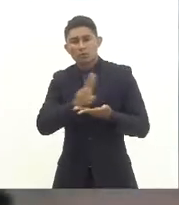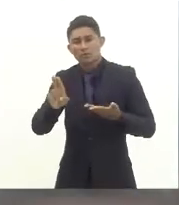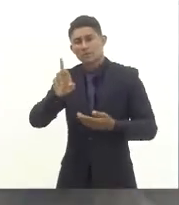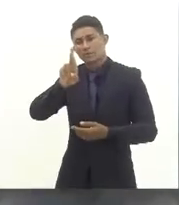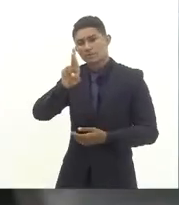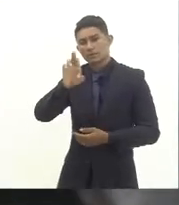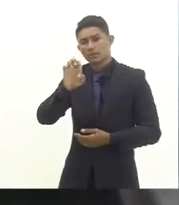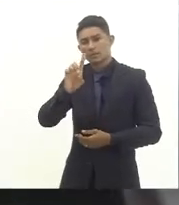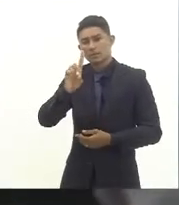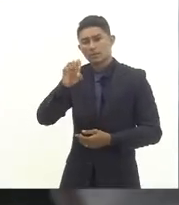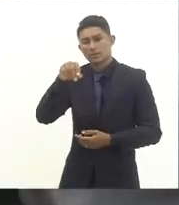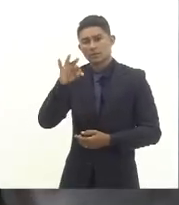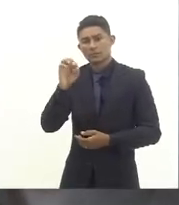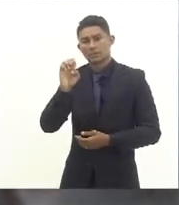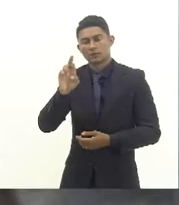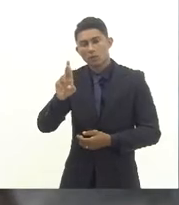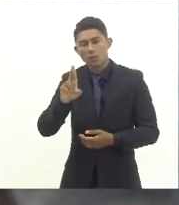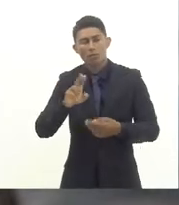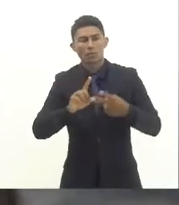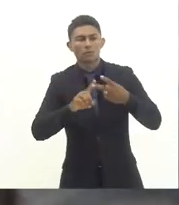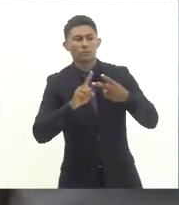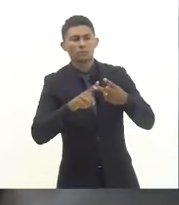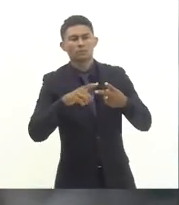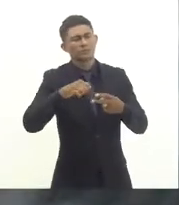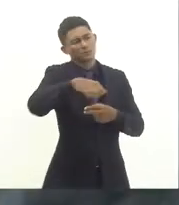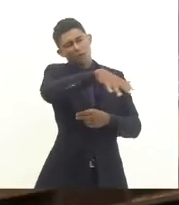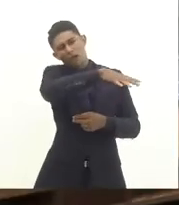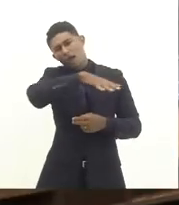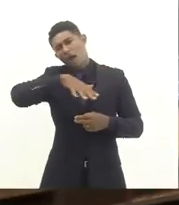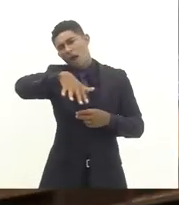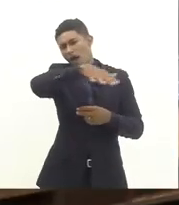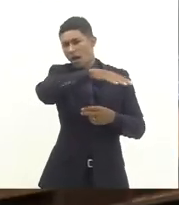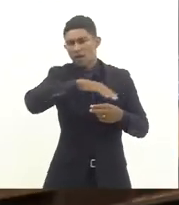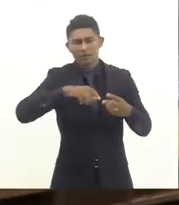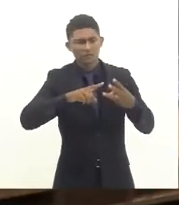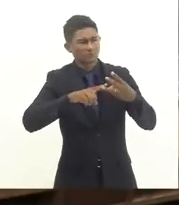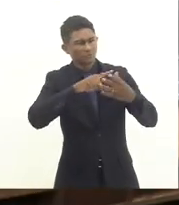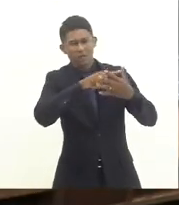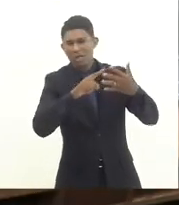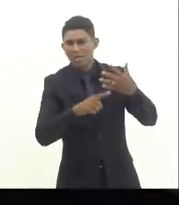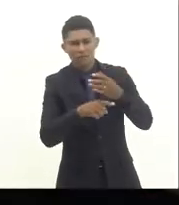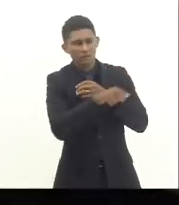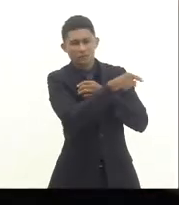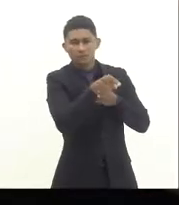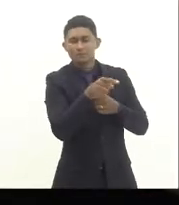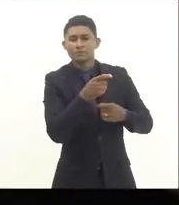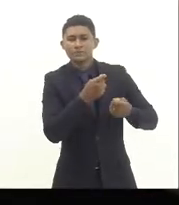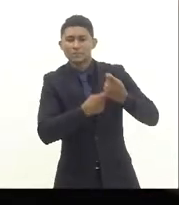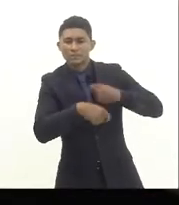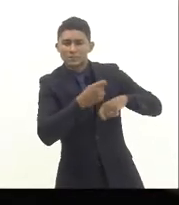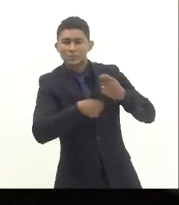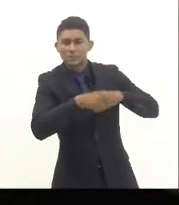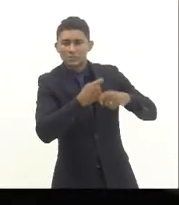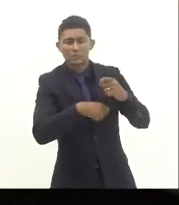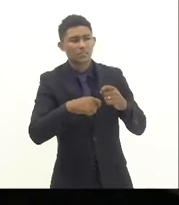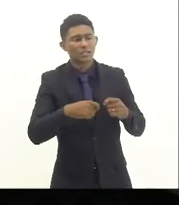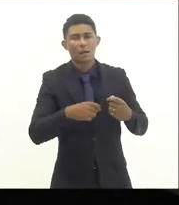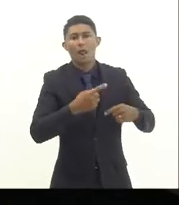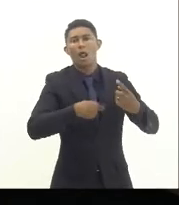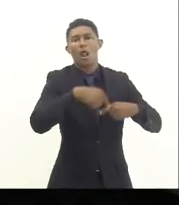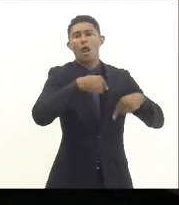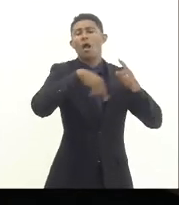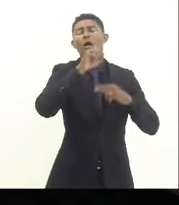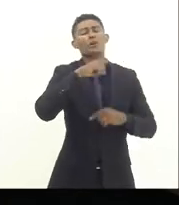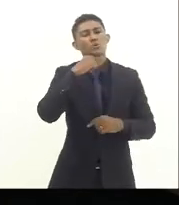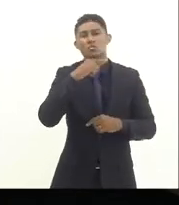Redentor ou afeta toda aquela região que acaba tendo o índice de desenvolvimento humano e econômico baixo